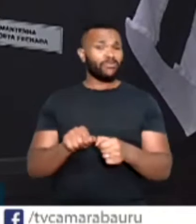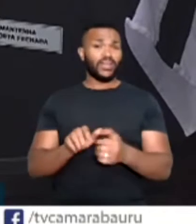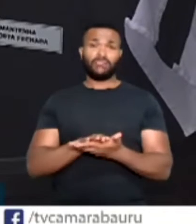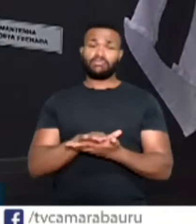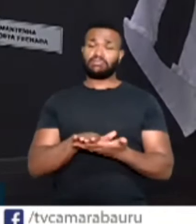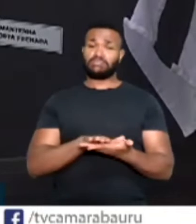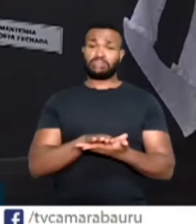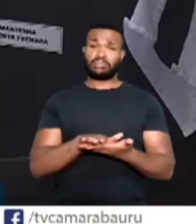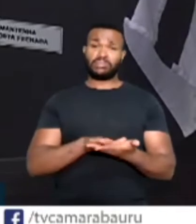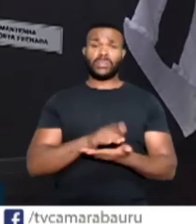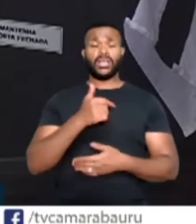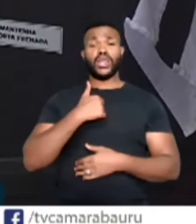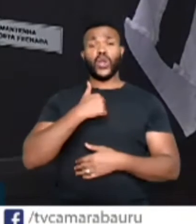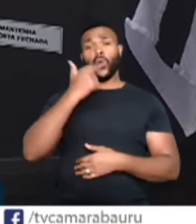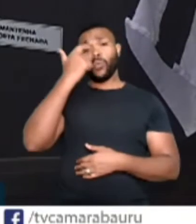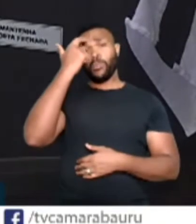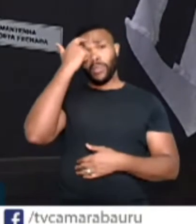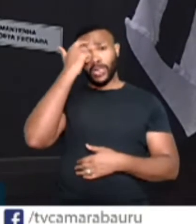seguinte,